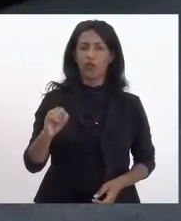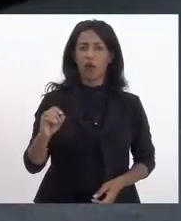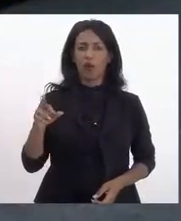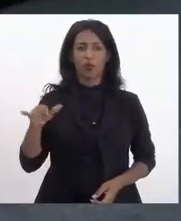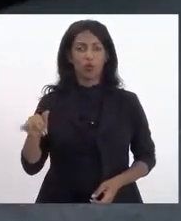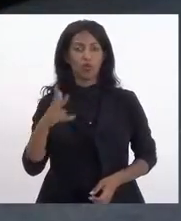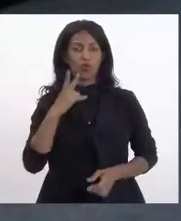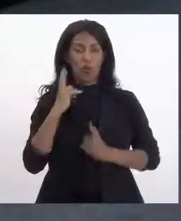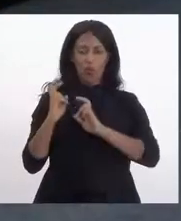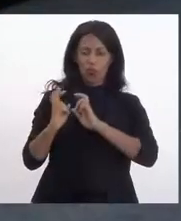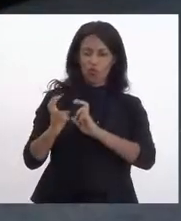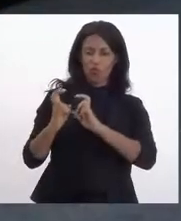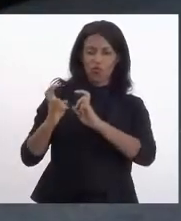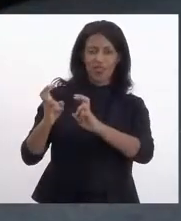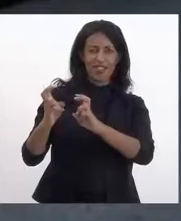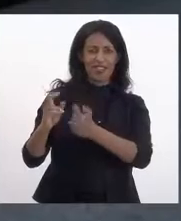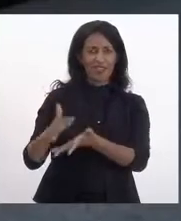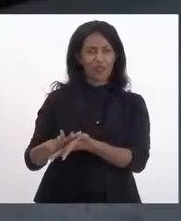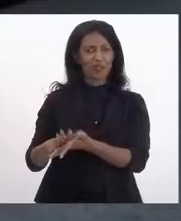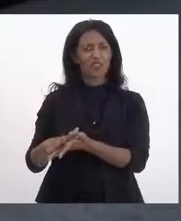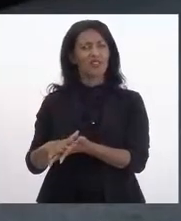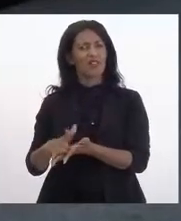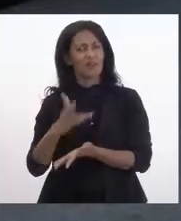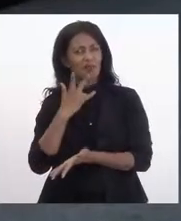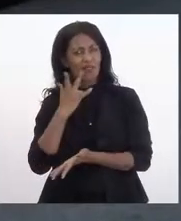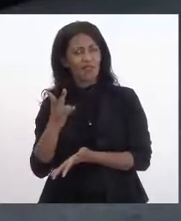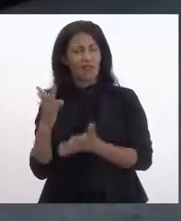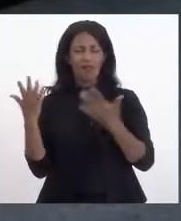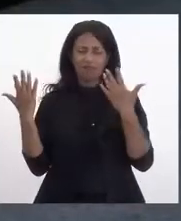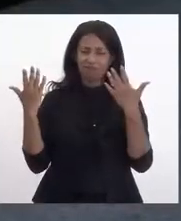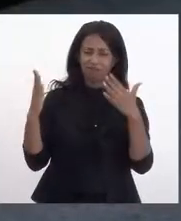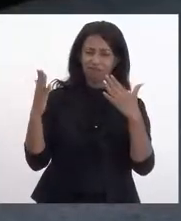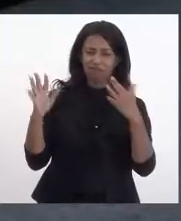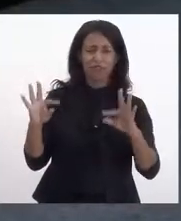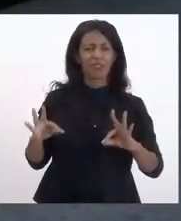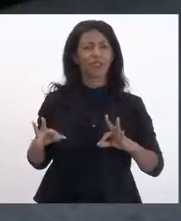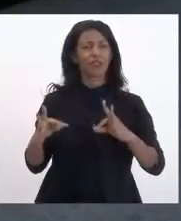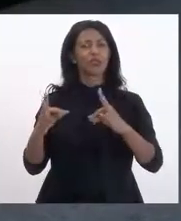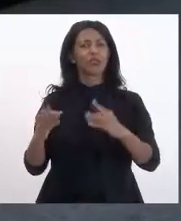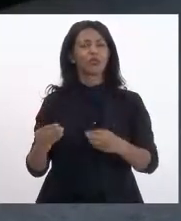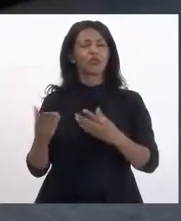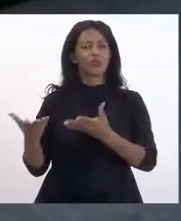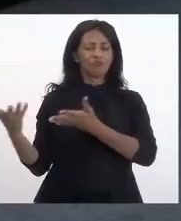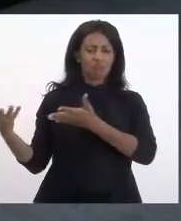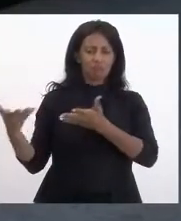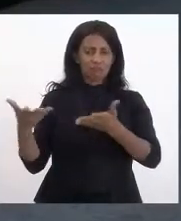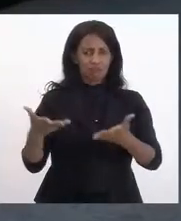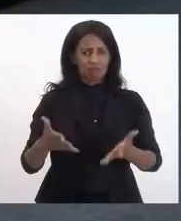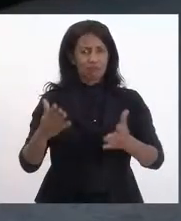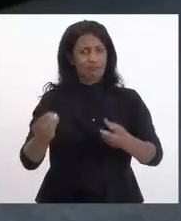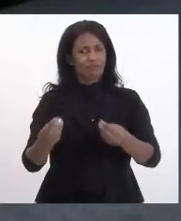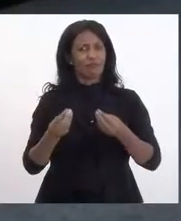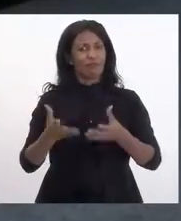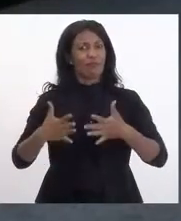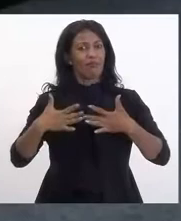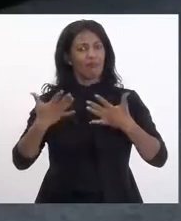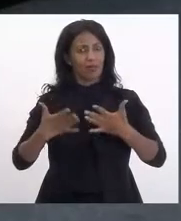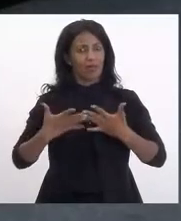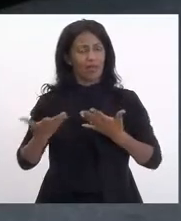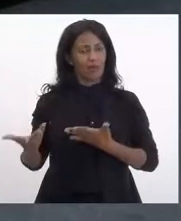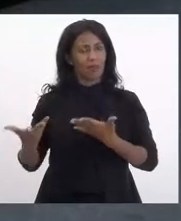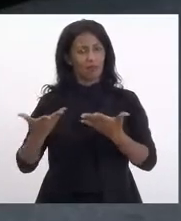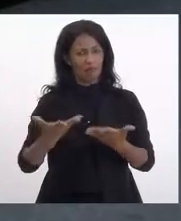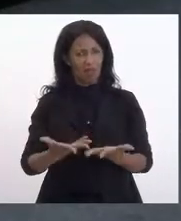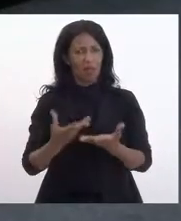trem do samba, e dizer que parabéns a todos aqueles que trazem não só alegria, mas também